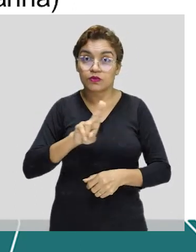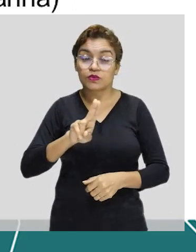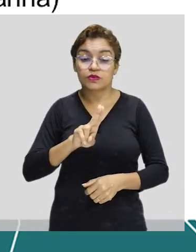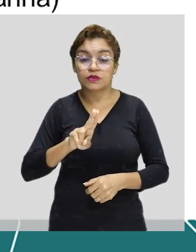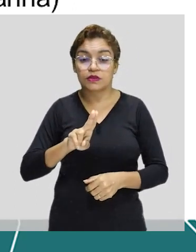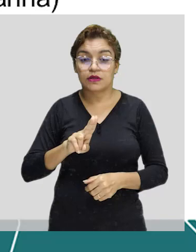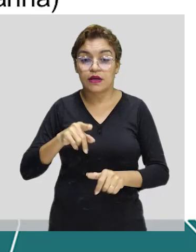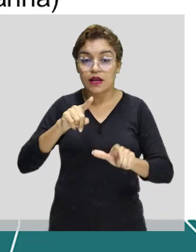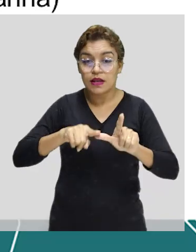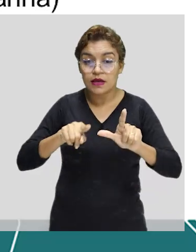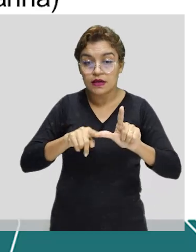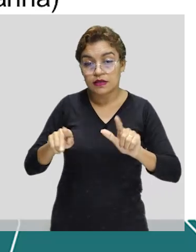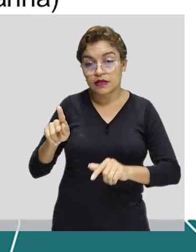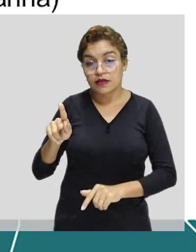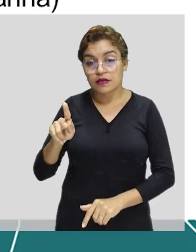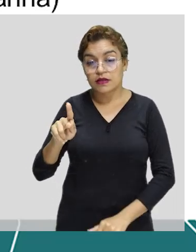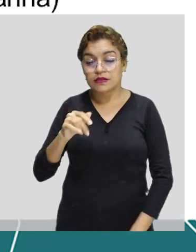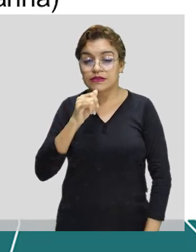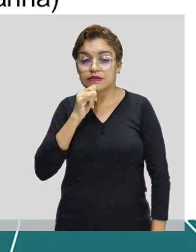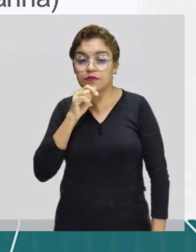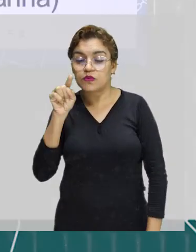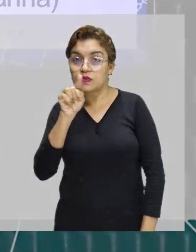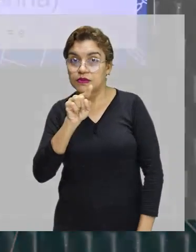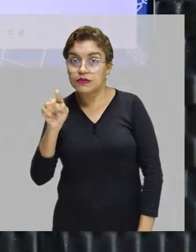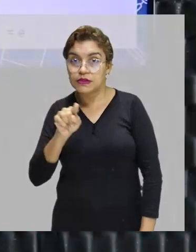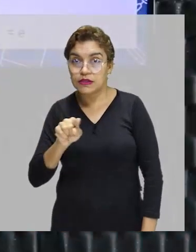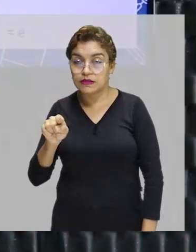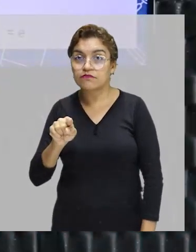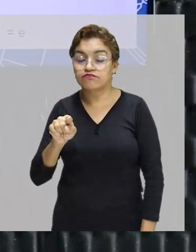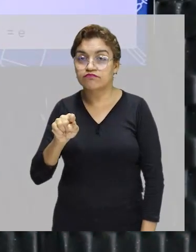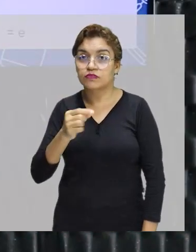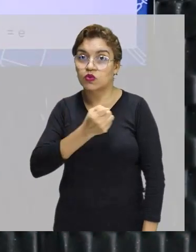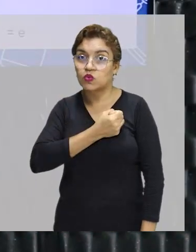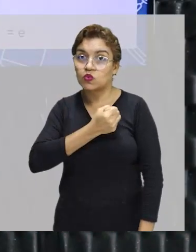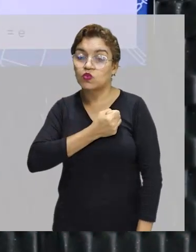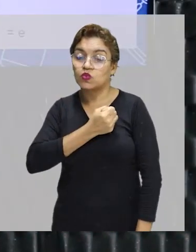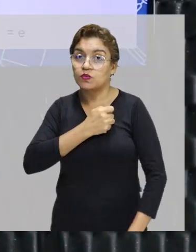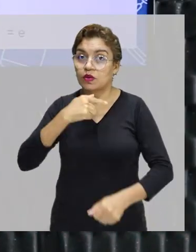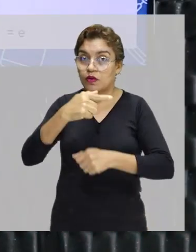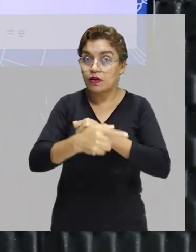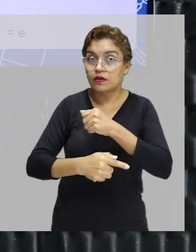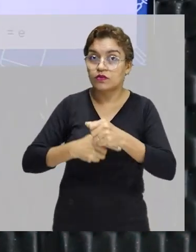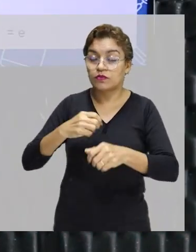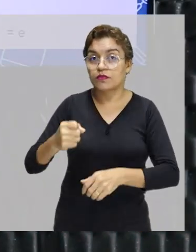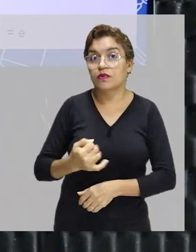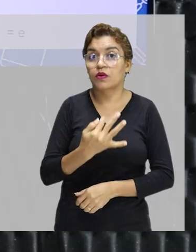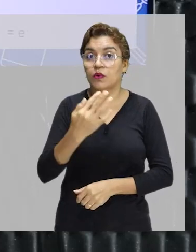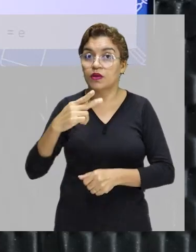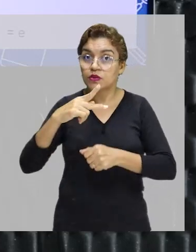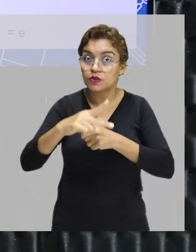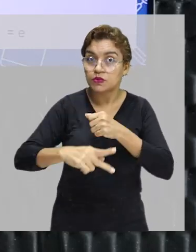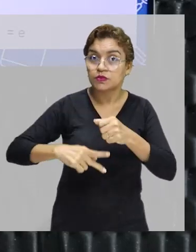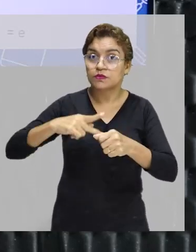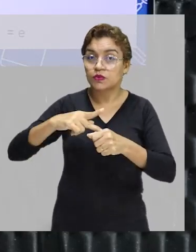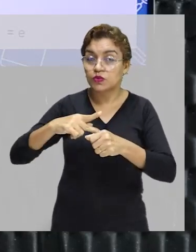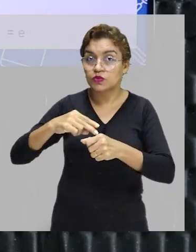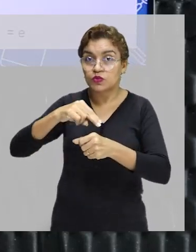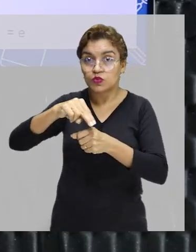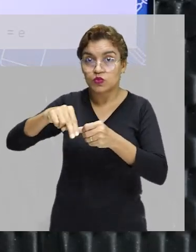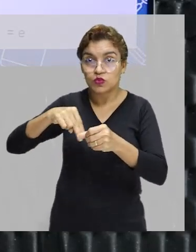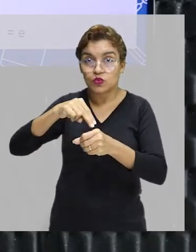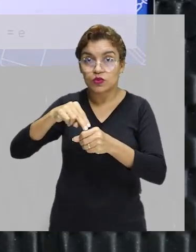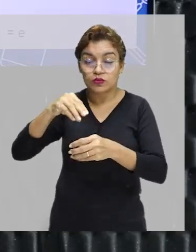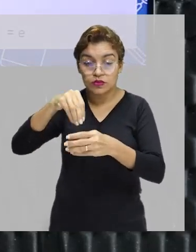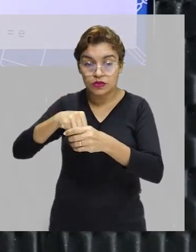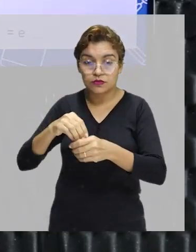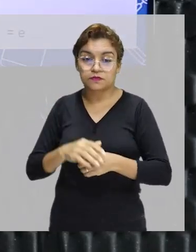que a letra Z representa o número atômico, que é a quantidade de prótons presentes no núcleo. Já a letra A é o número